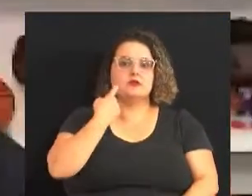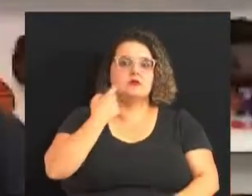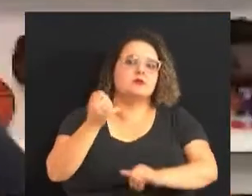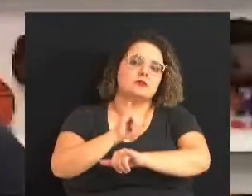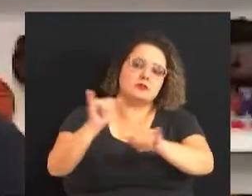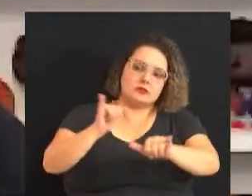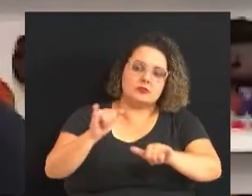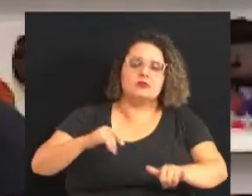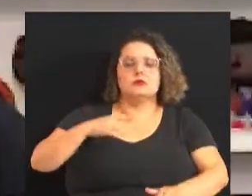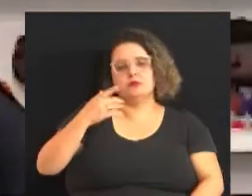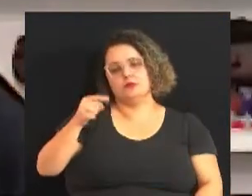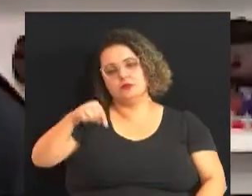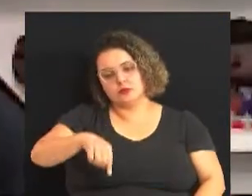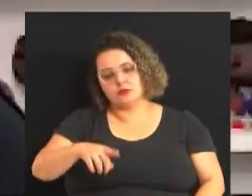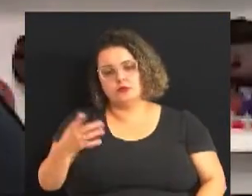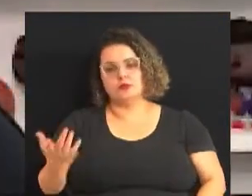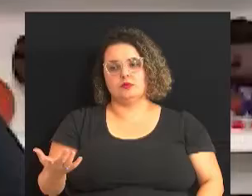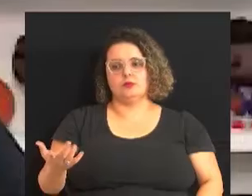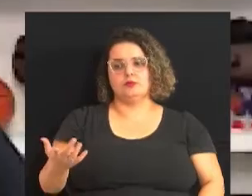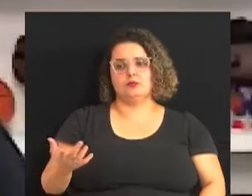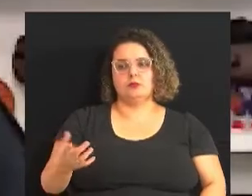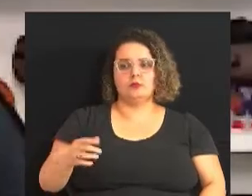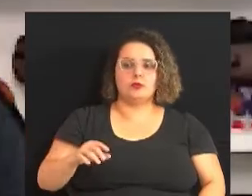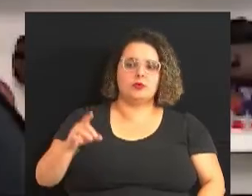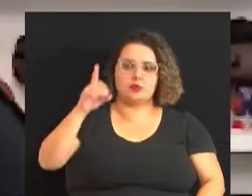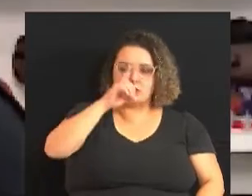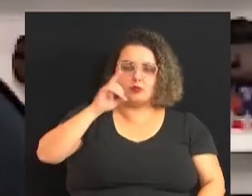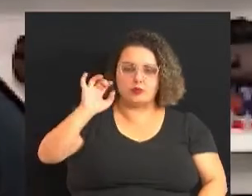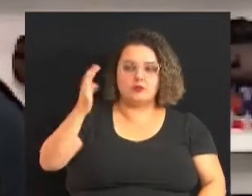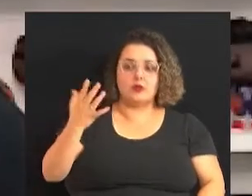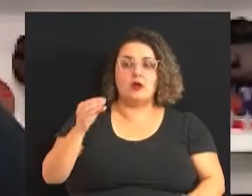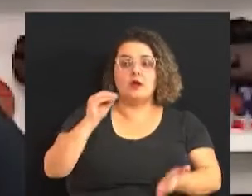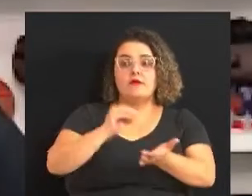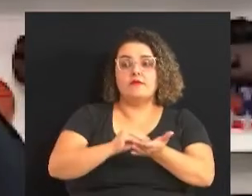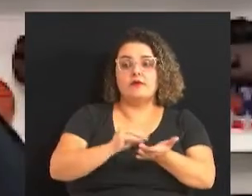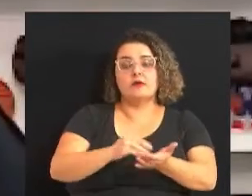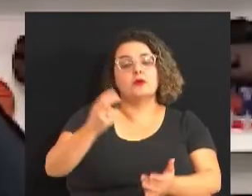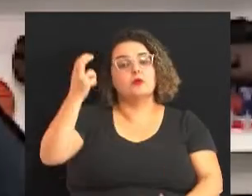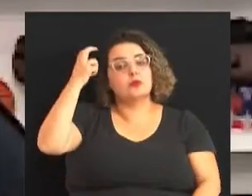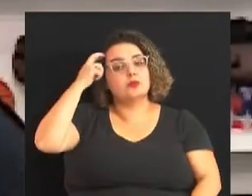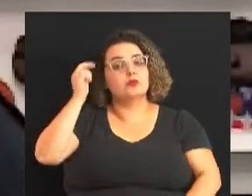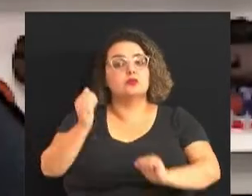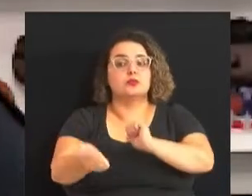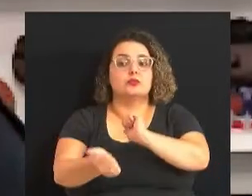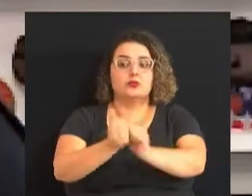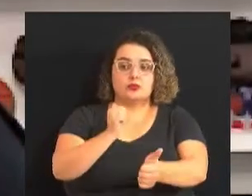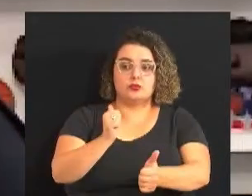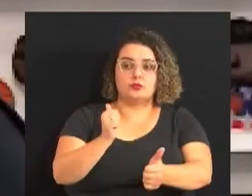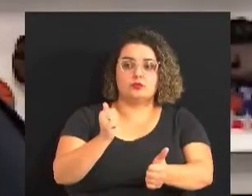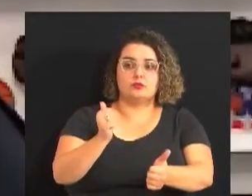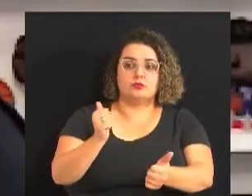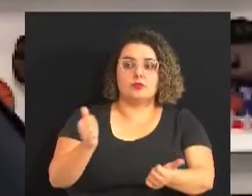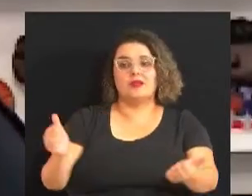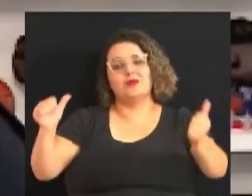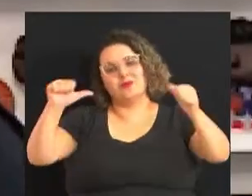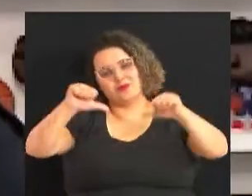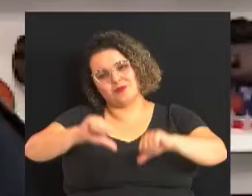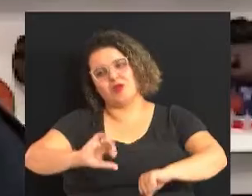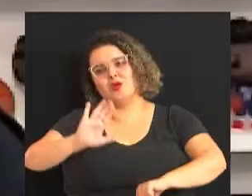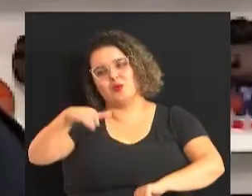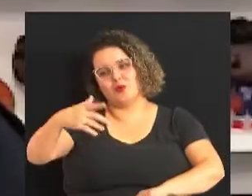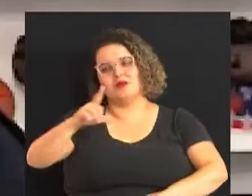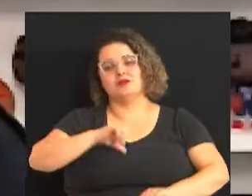domingo, entendeu? Eu acho que falta muito disso aí. A cultura do futebol, ela é prejudicial para quando você tem um